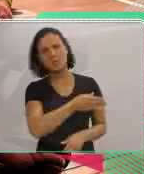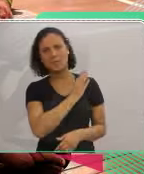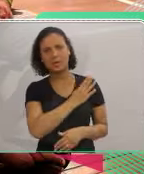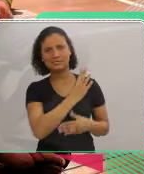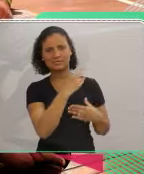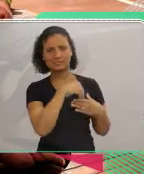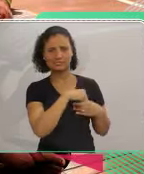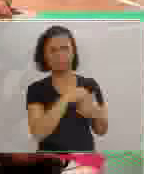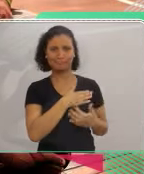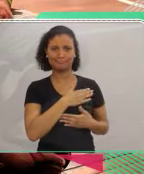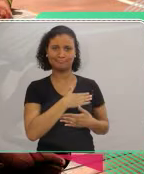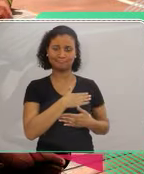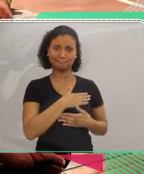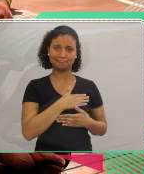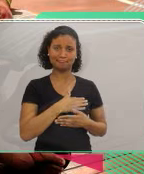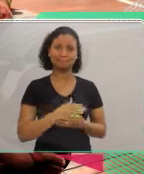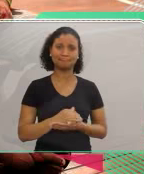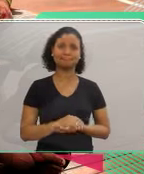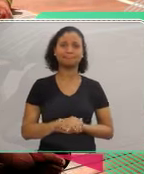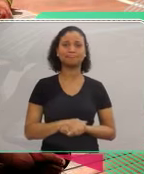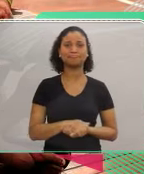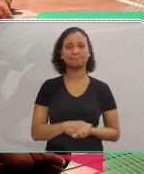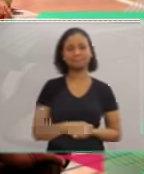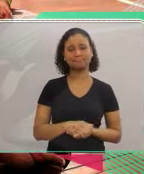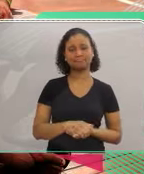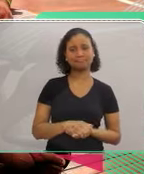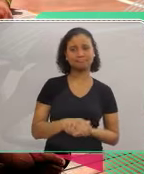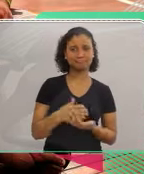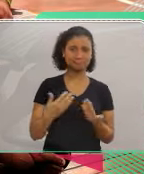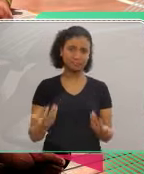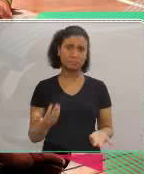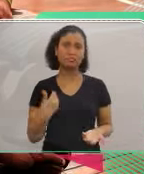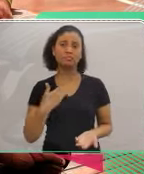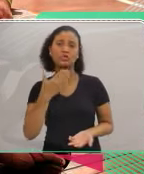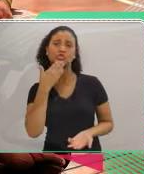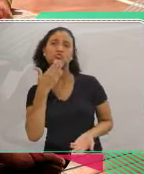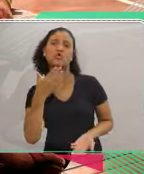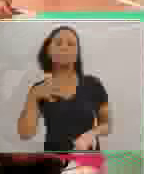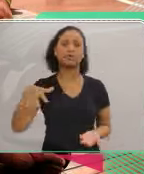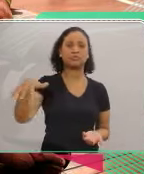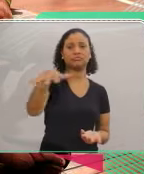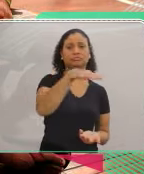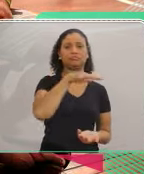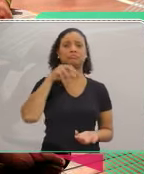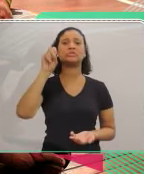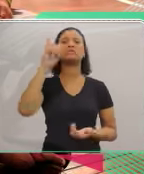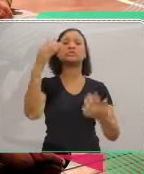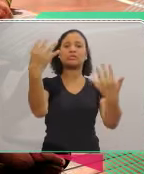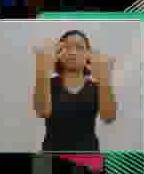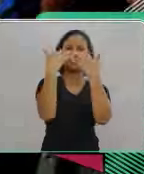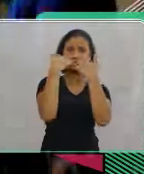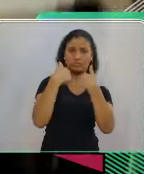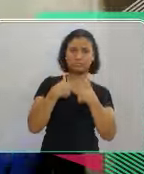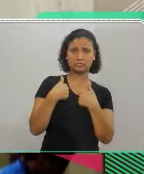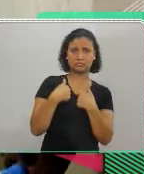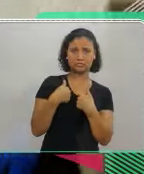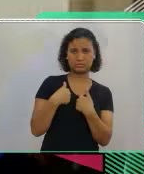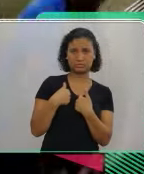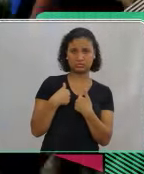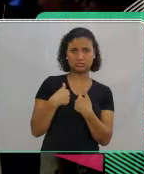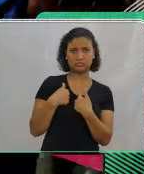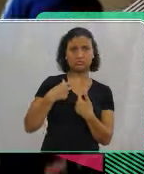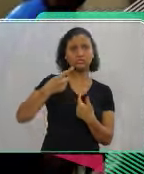buraco. Eu penso que eles